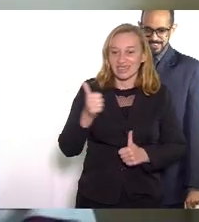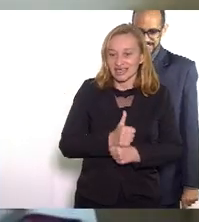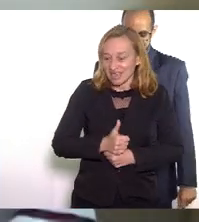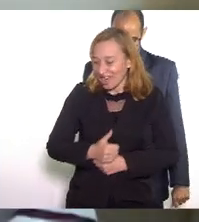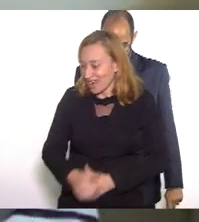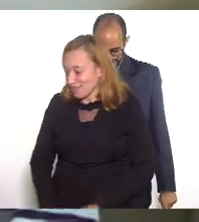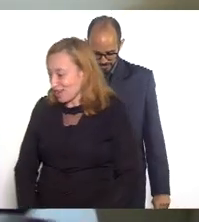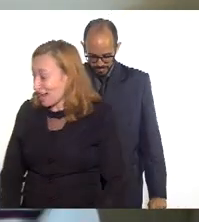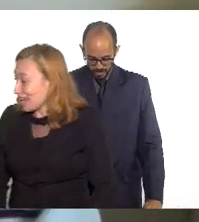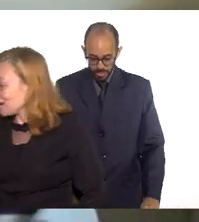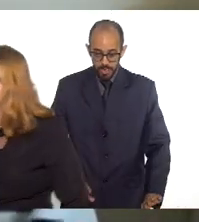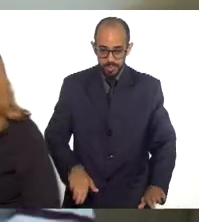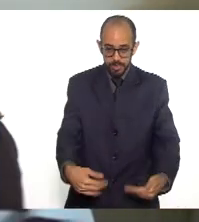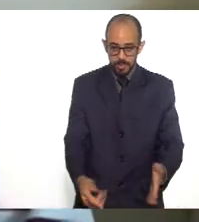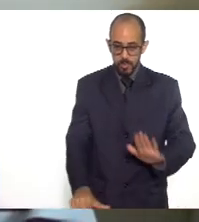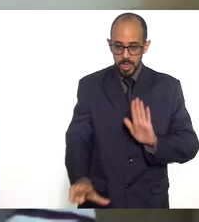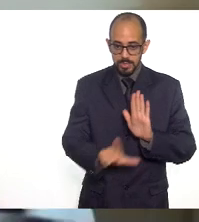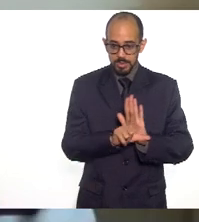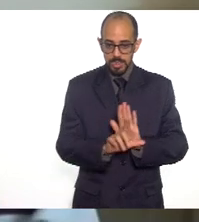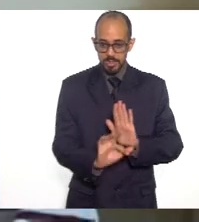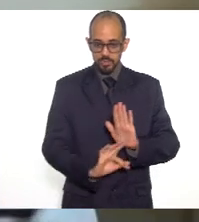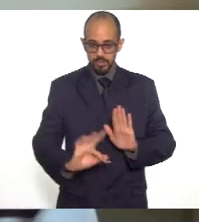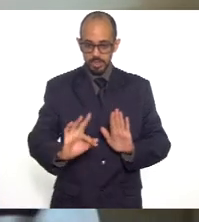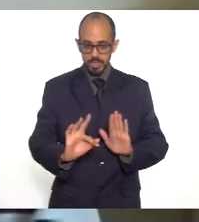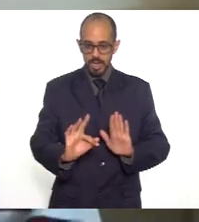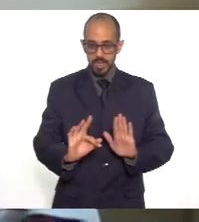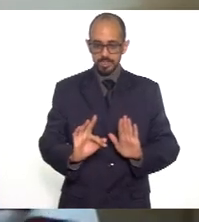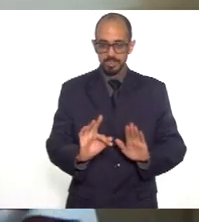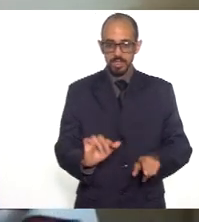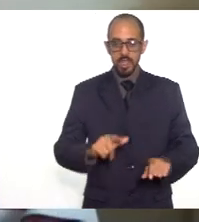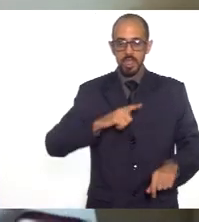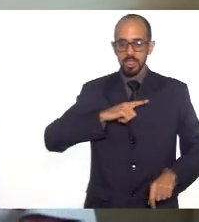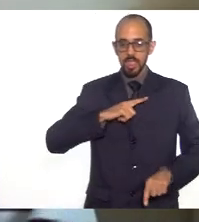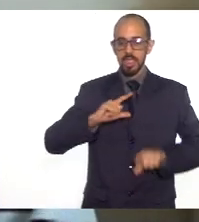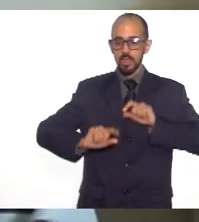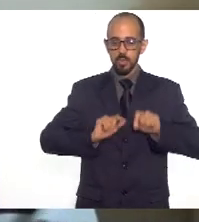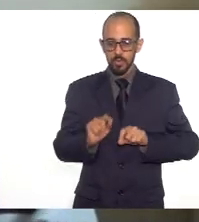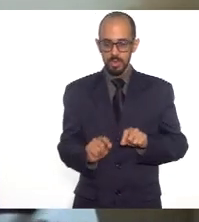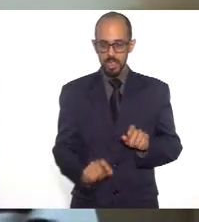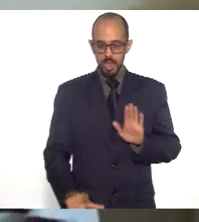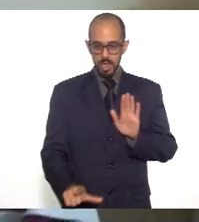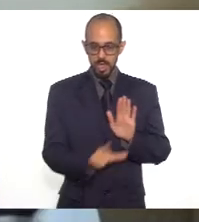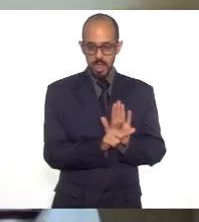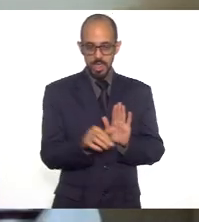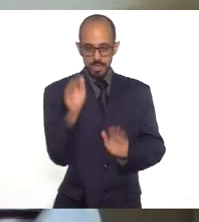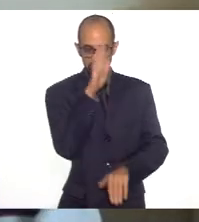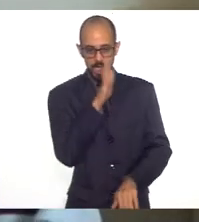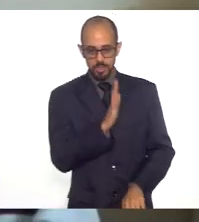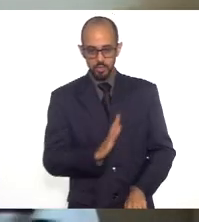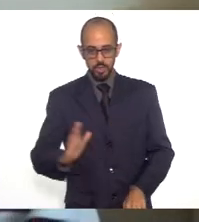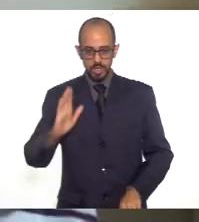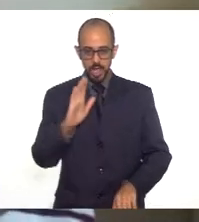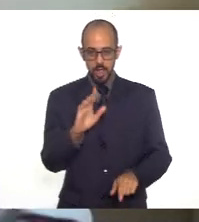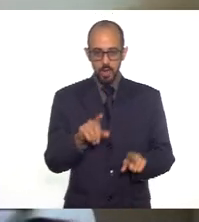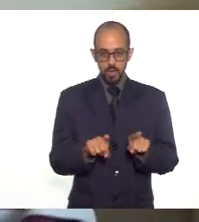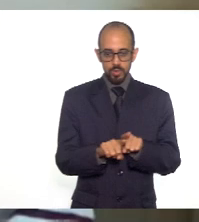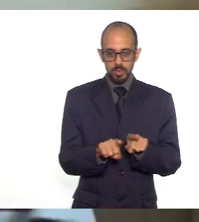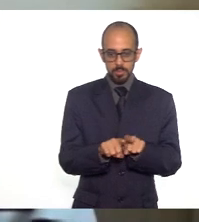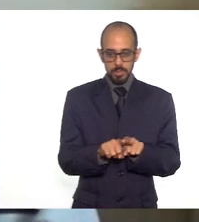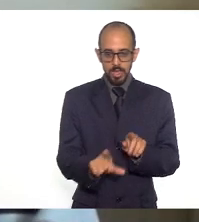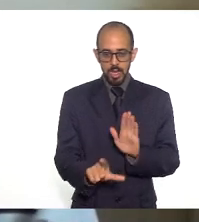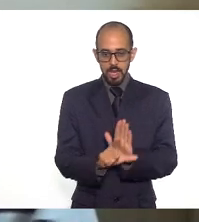leis federais têm dois conceitos, de lei nacional e lei da União. O Estado não